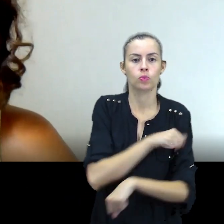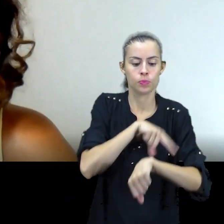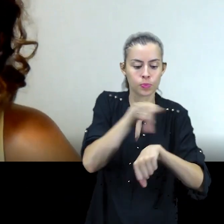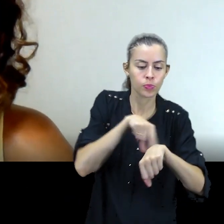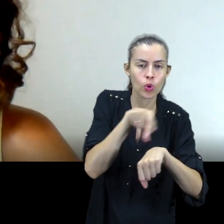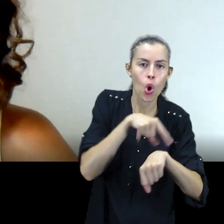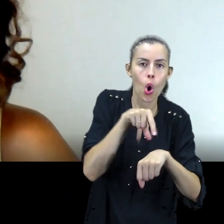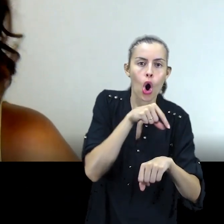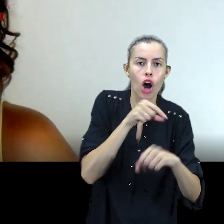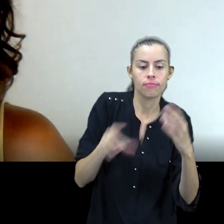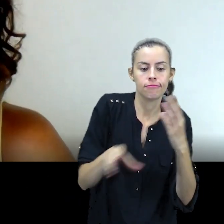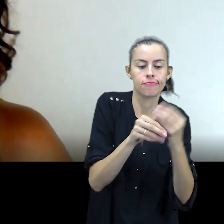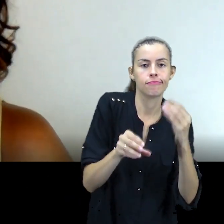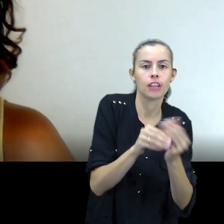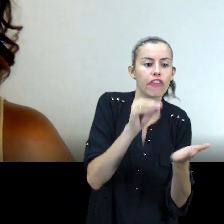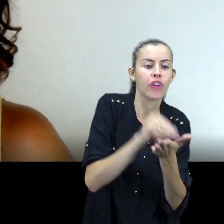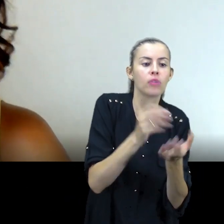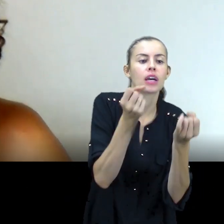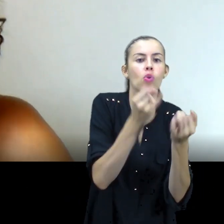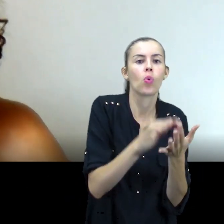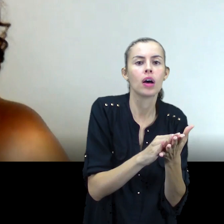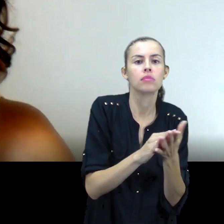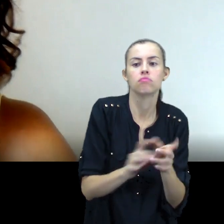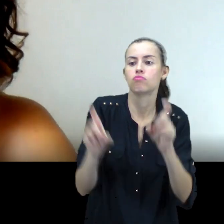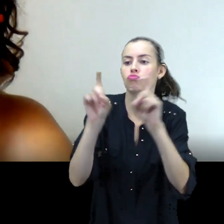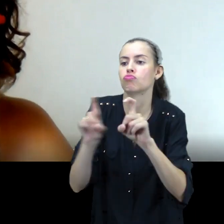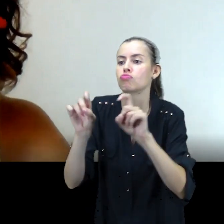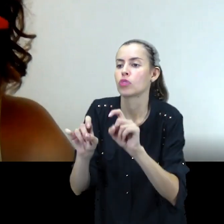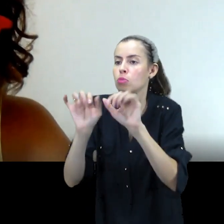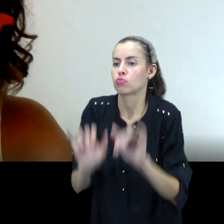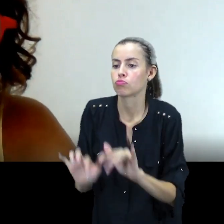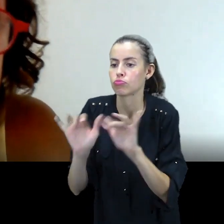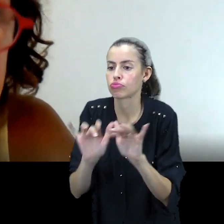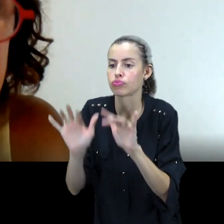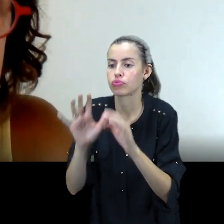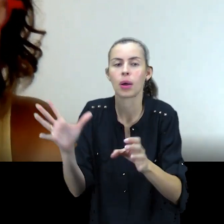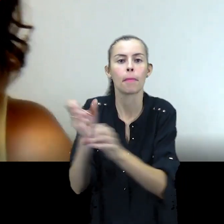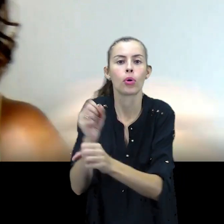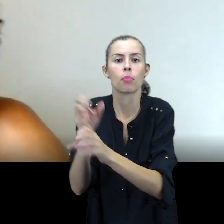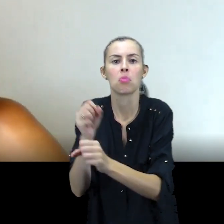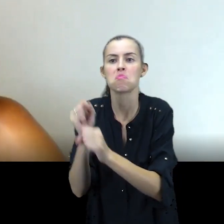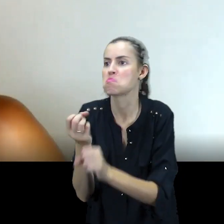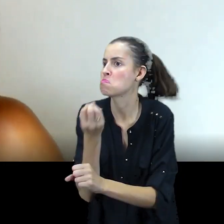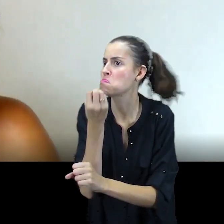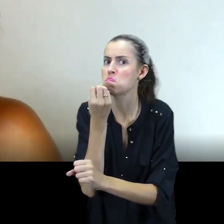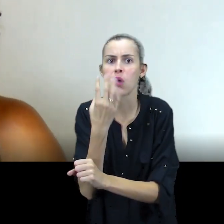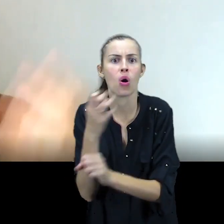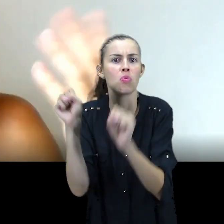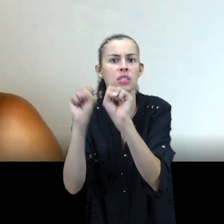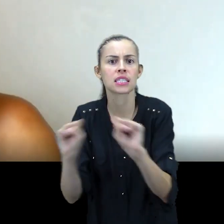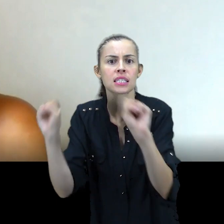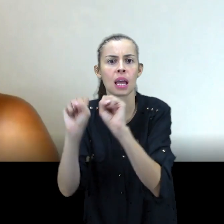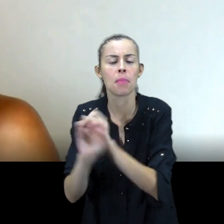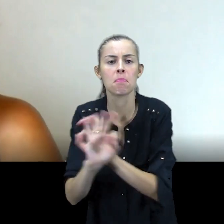processo, né, que a gente tem feito dessa busca, essa troca de conversas com outras universidades para a gente também tem sido fundamental. Né? A gente vê essas